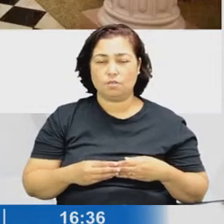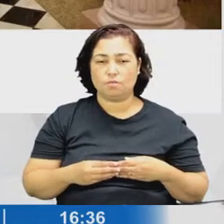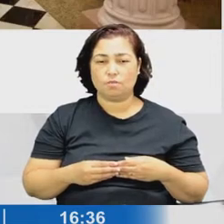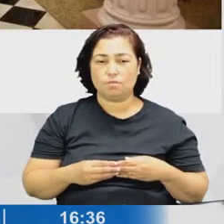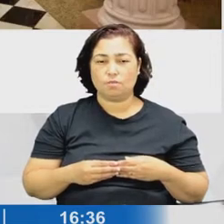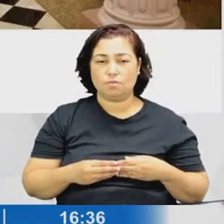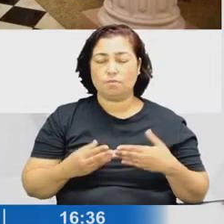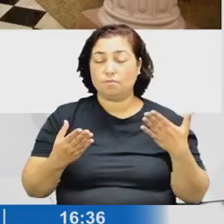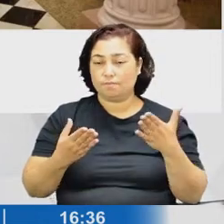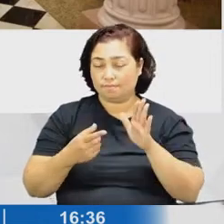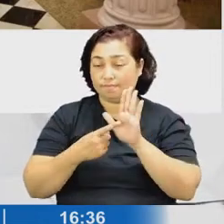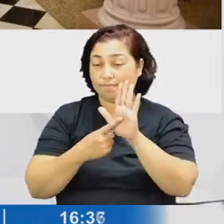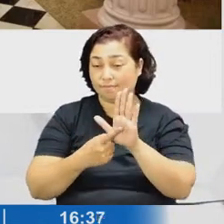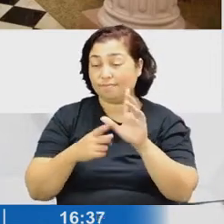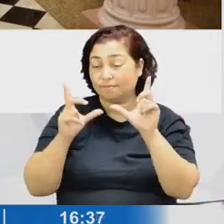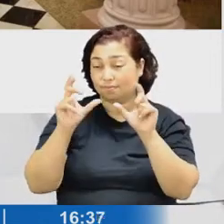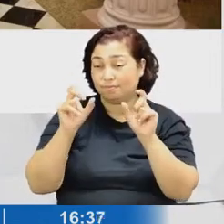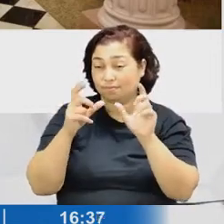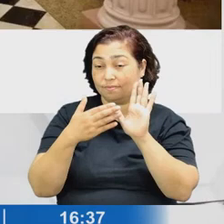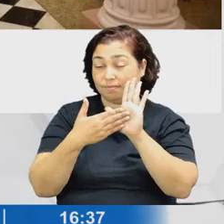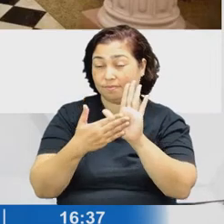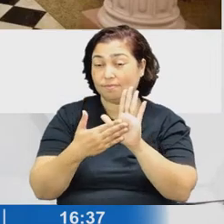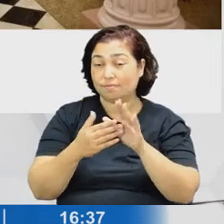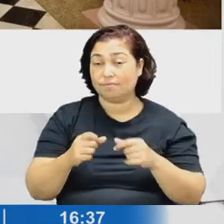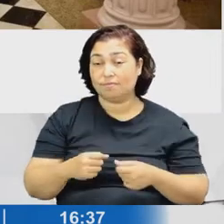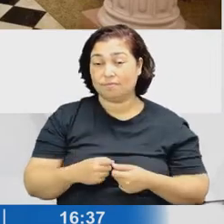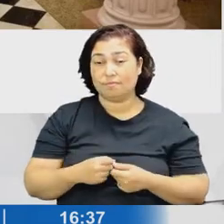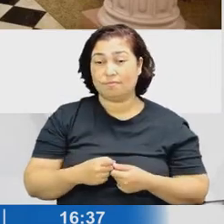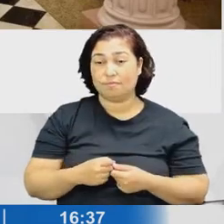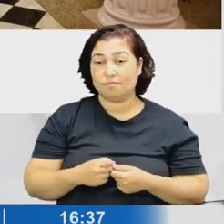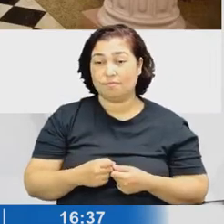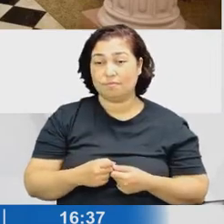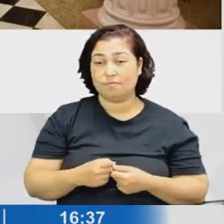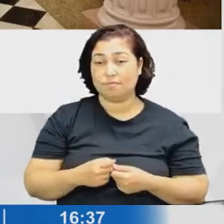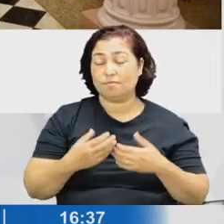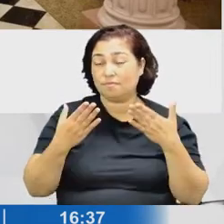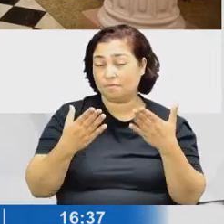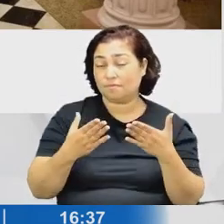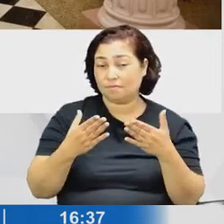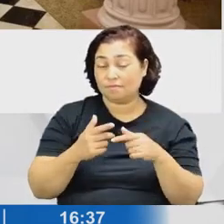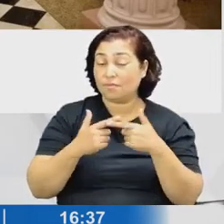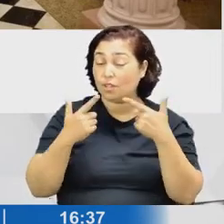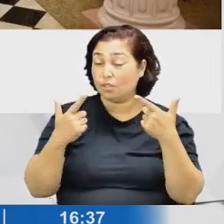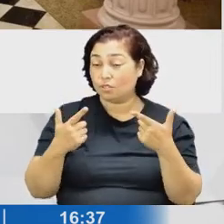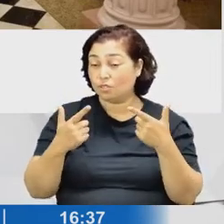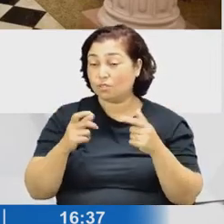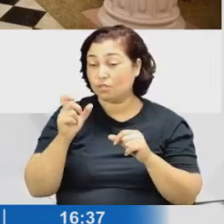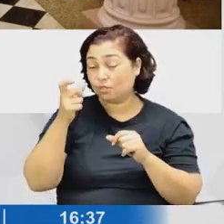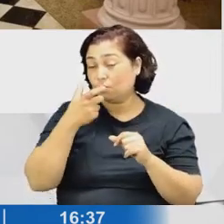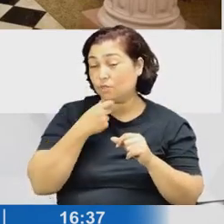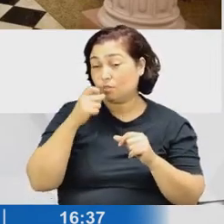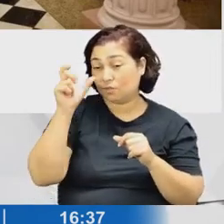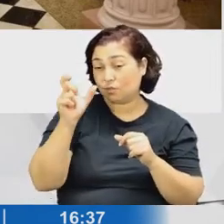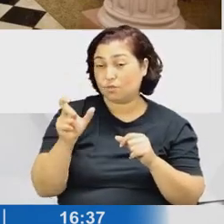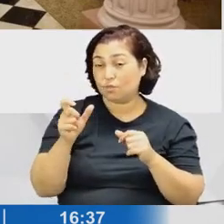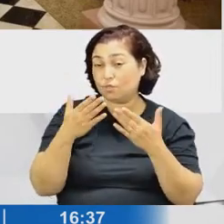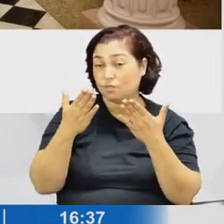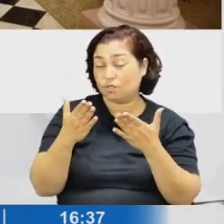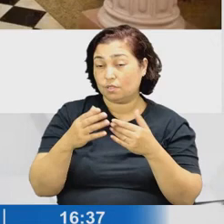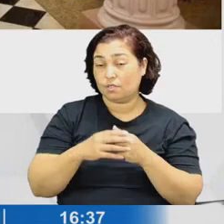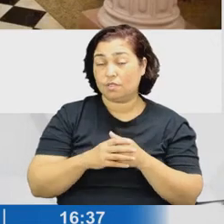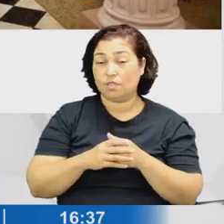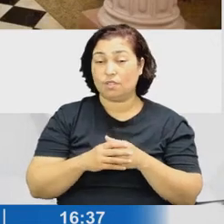foi sem querer essa imagem Ah meu Deus ai aquilo ali olha que homem simples né que homem interessante que charme ó